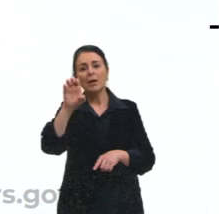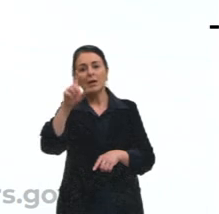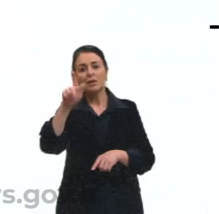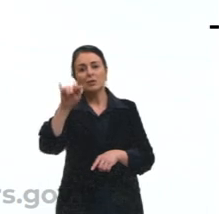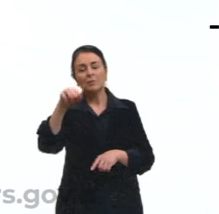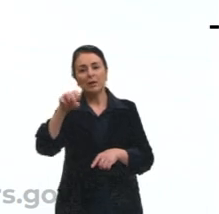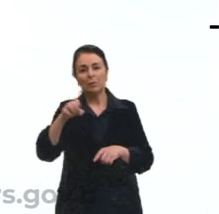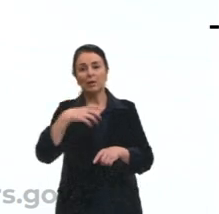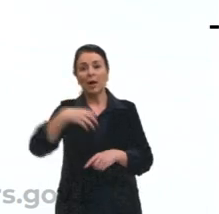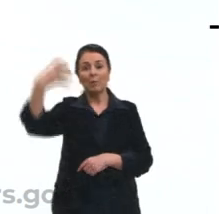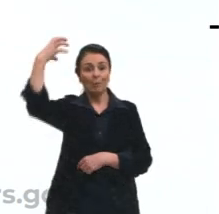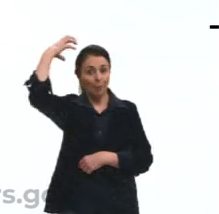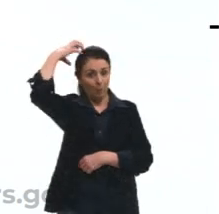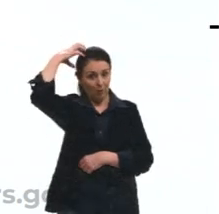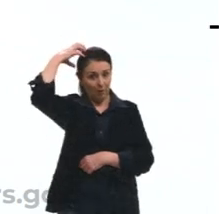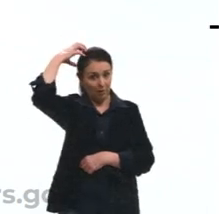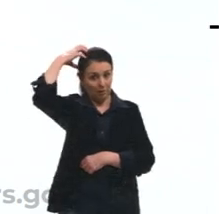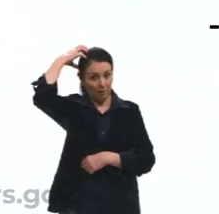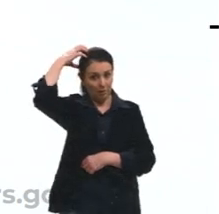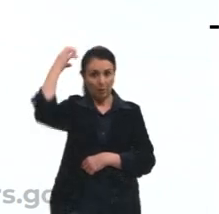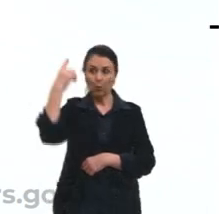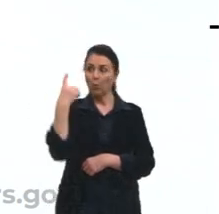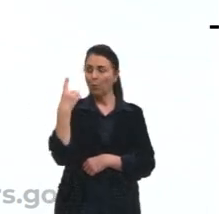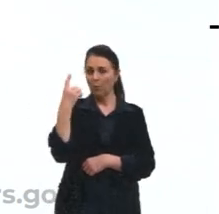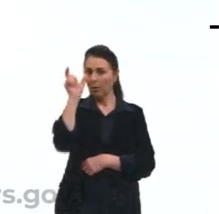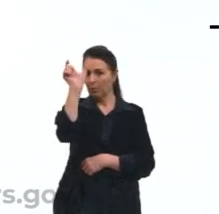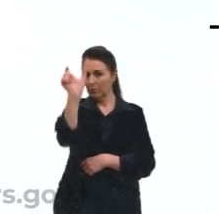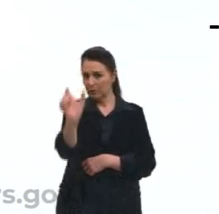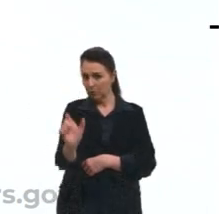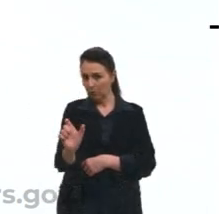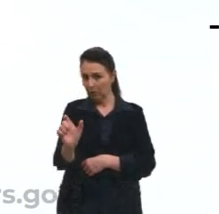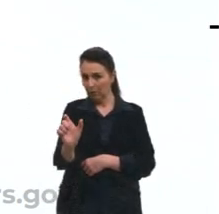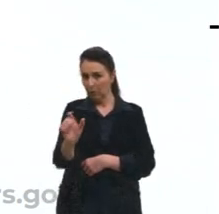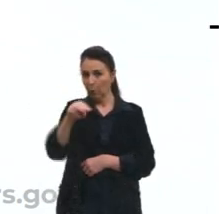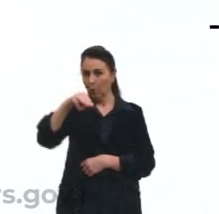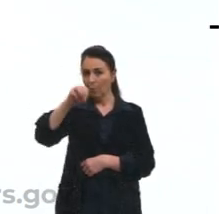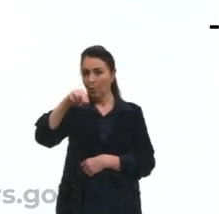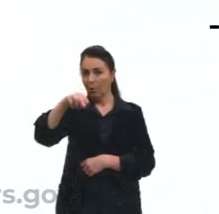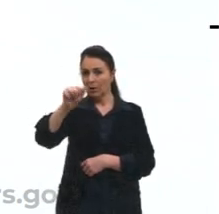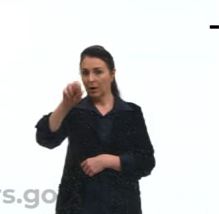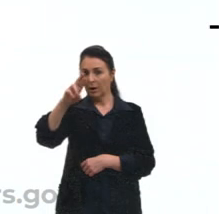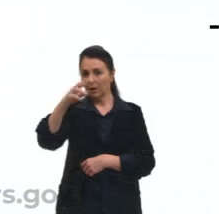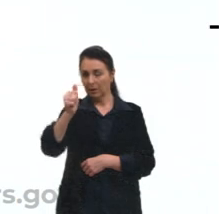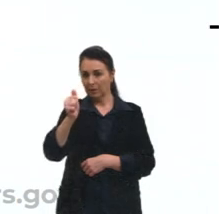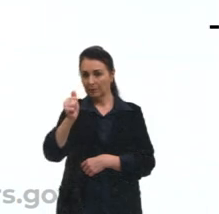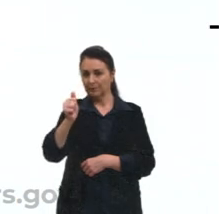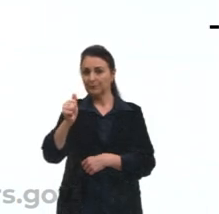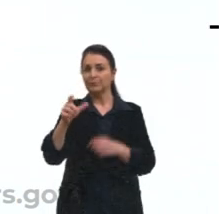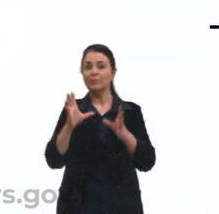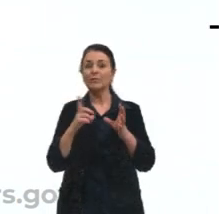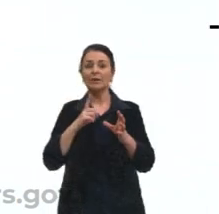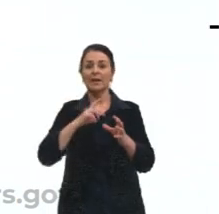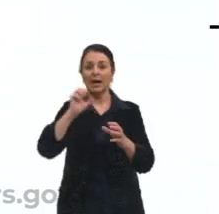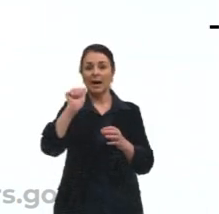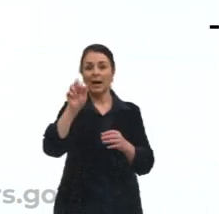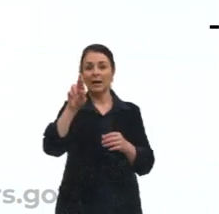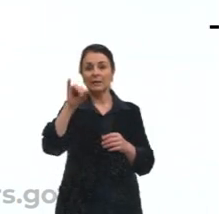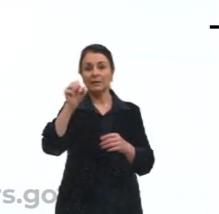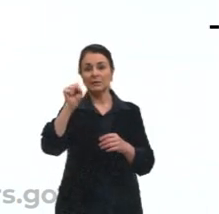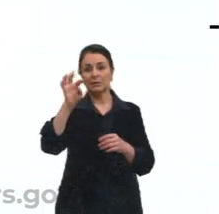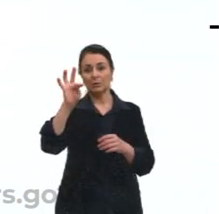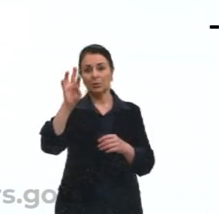monarquia quando se tem uma pessoa né um monarca que manda aristocracia quando é um grupo de